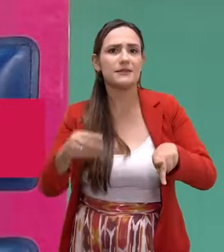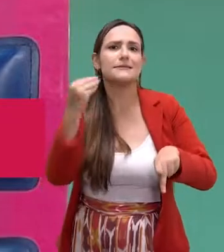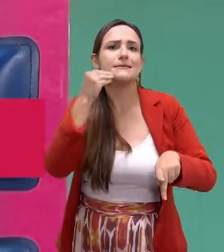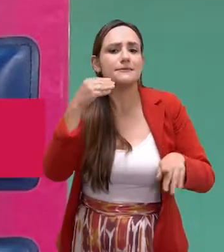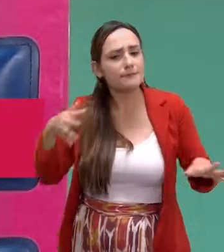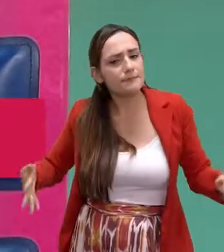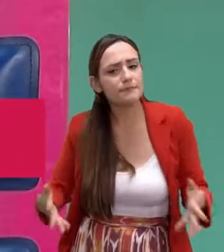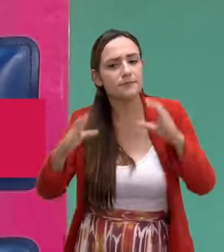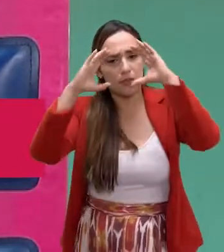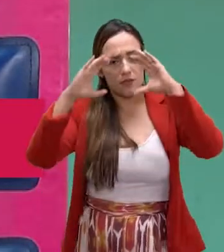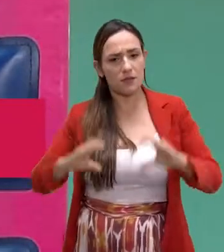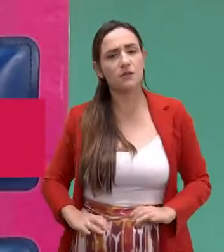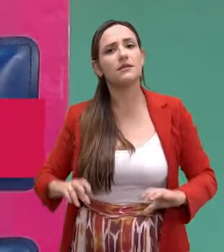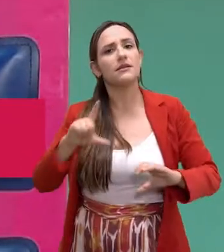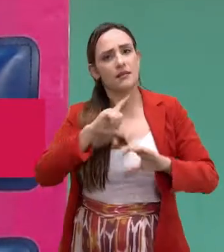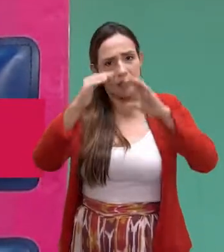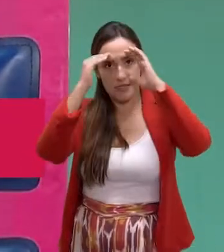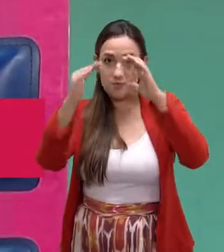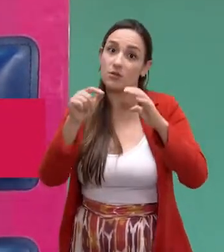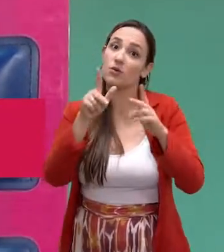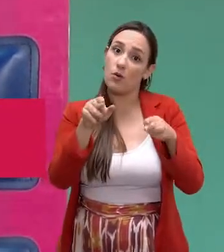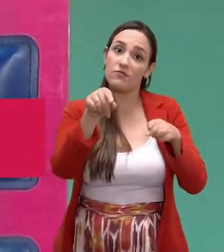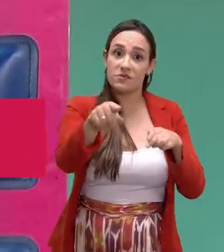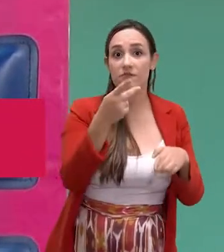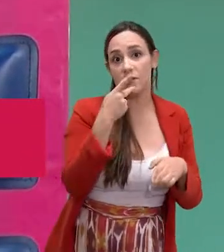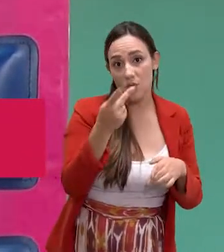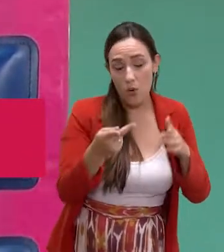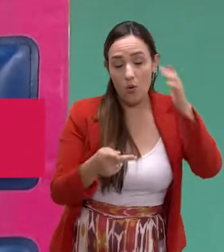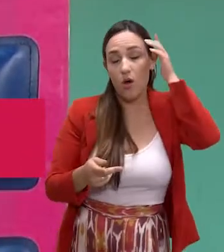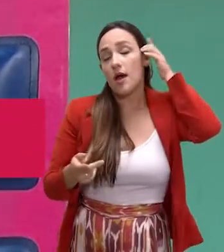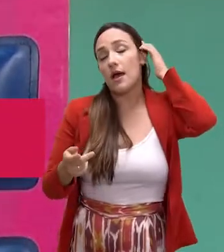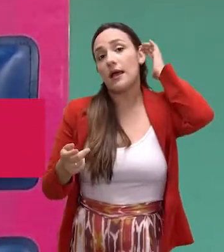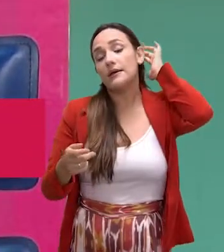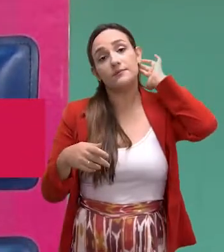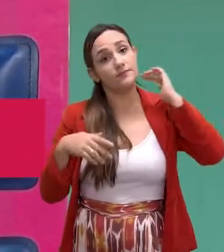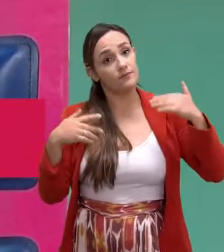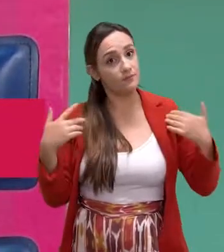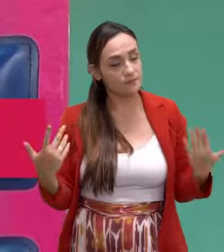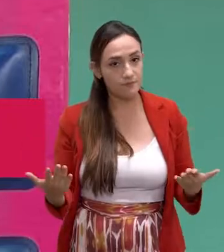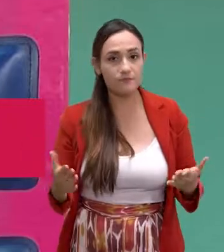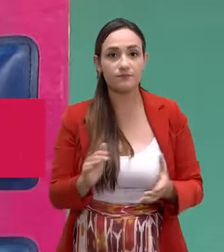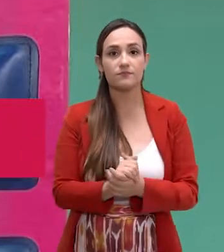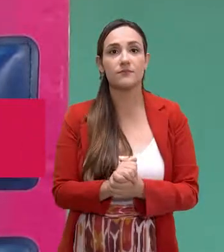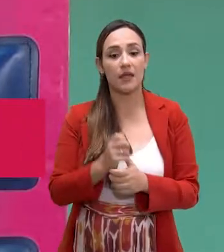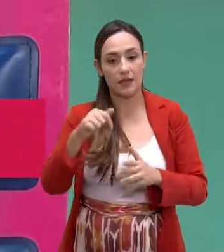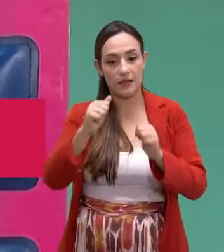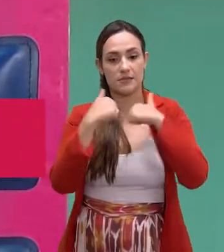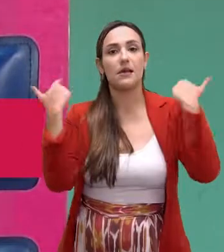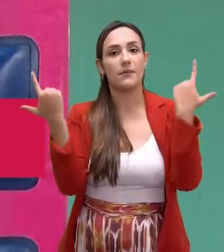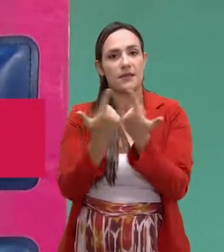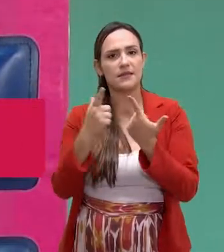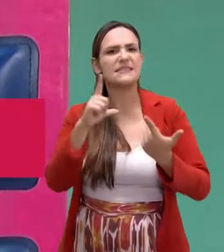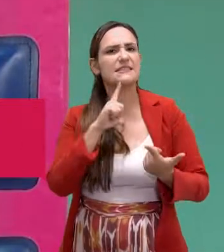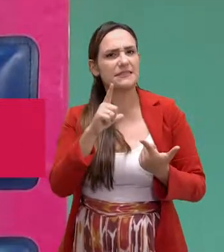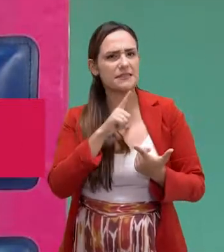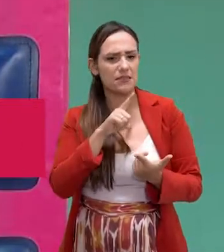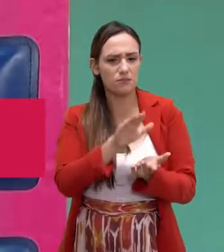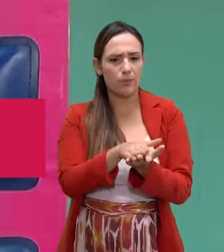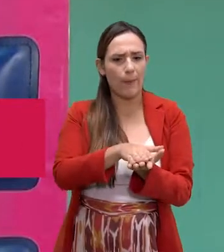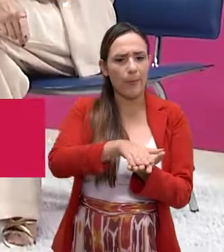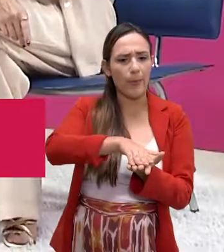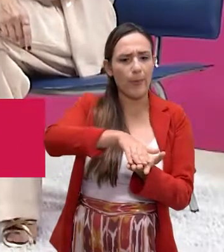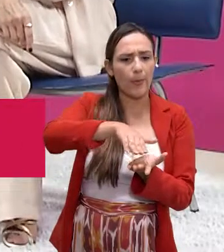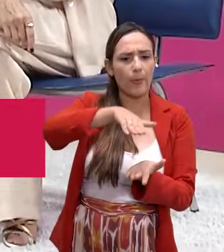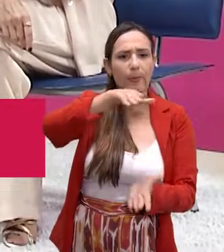que levam ao respeito, como você está falando. A Assembleia tem uma consolidação de leis